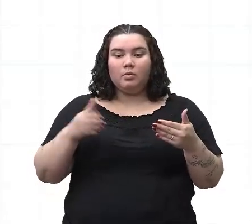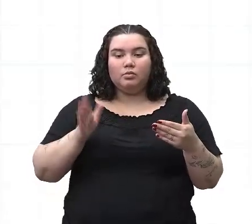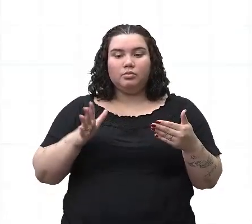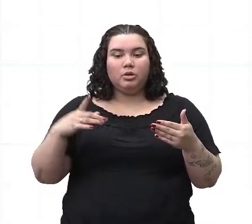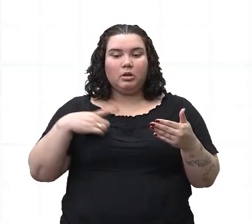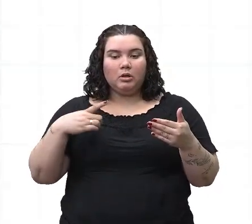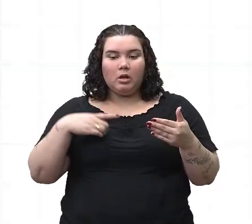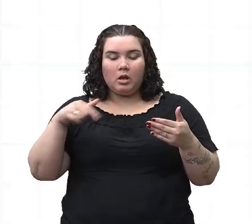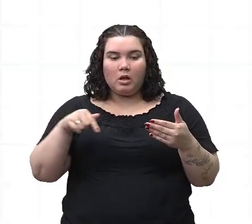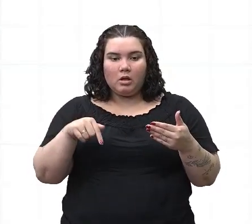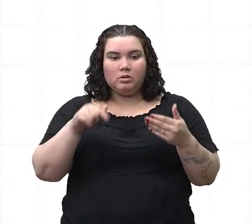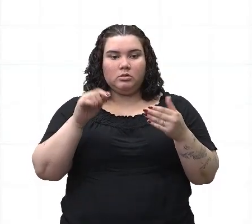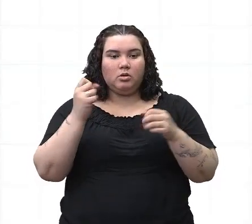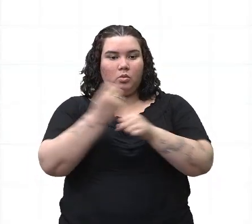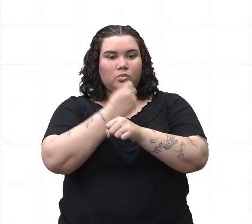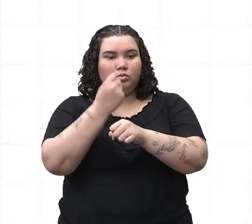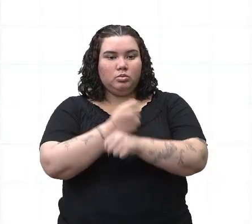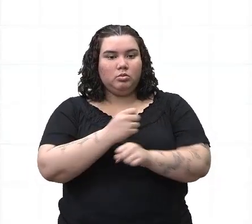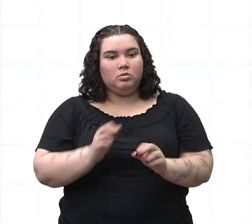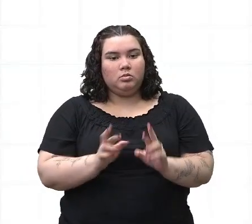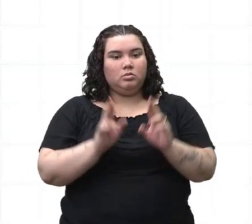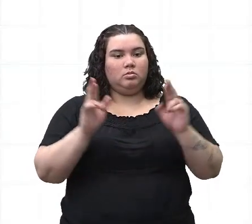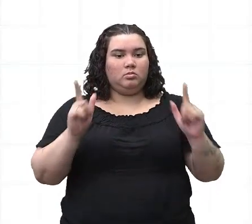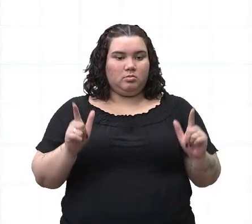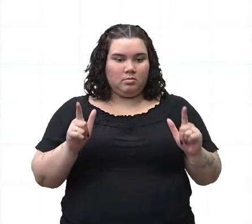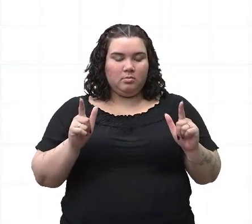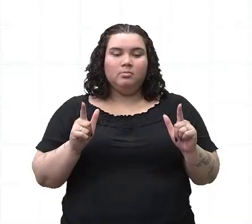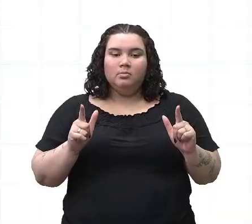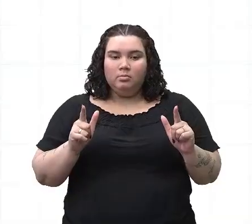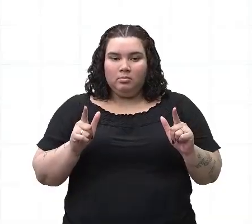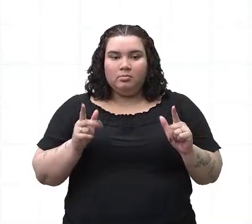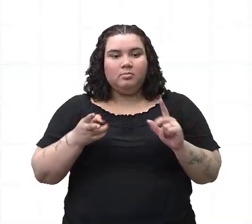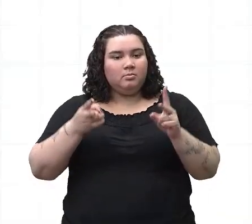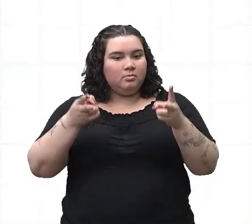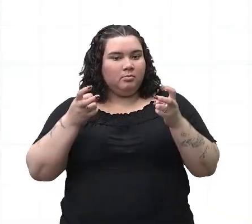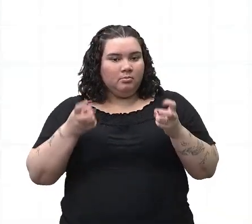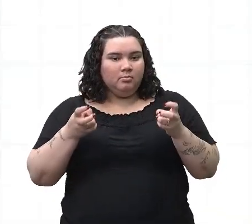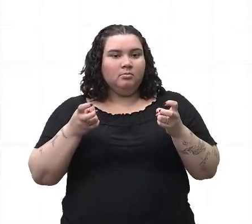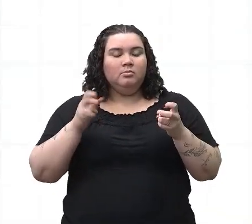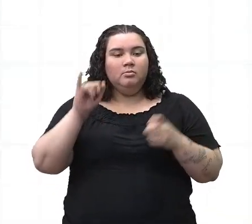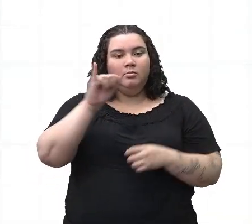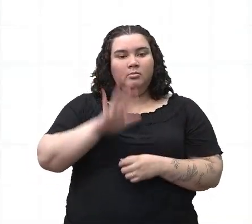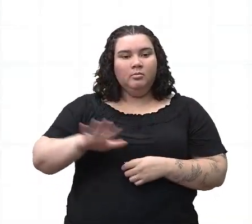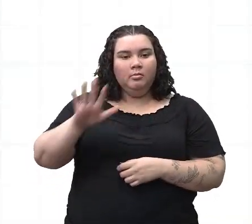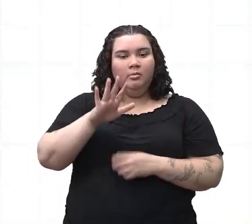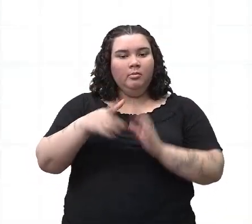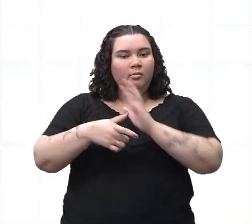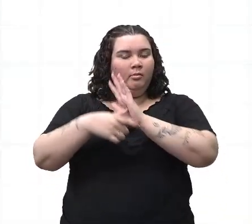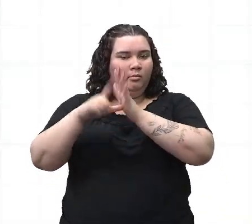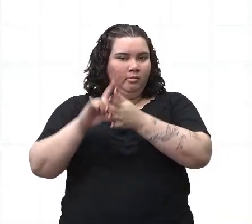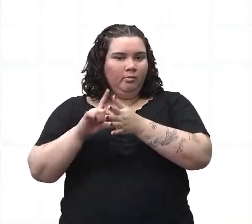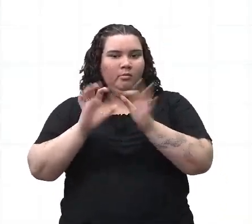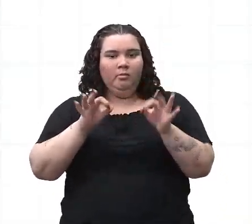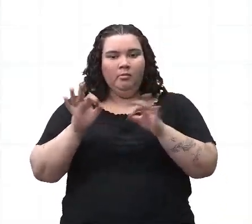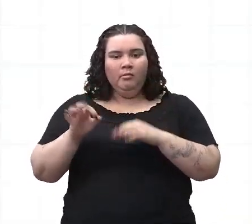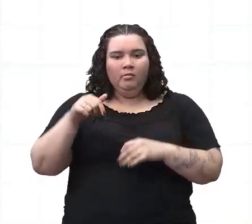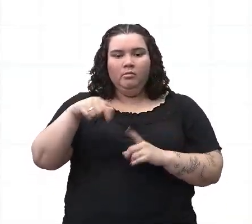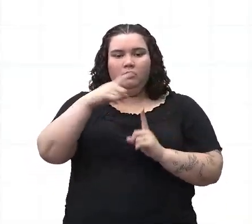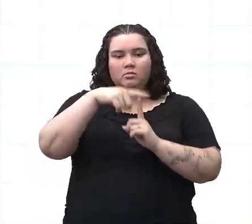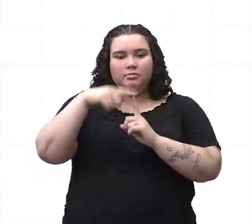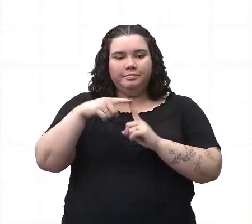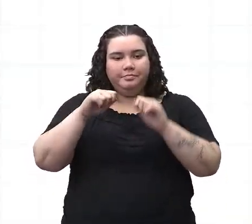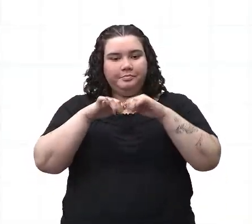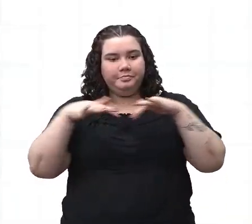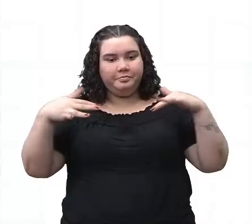uma estrutura diferente do que a gente viu, né, nas imagens anteriores. Aqui a ação cênica está até